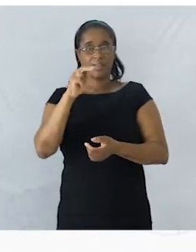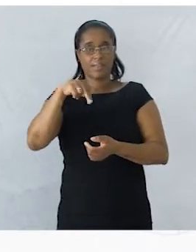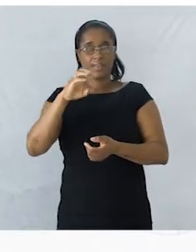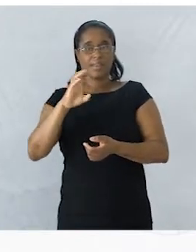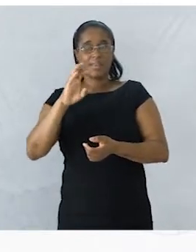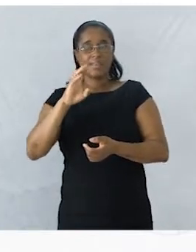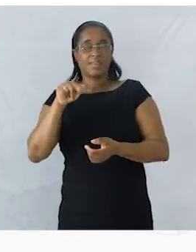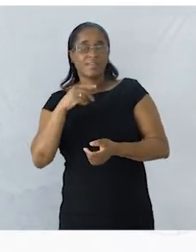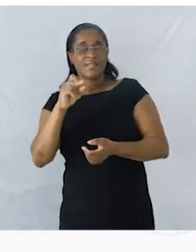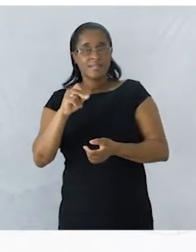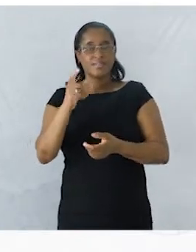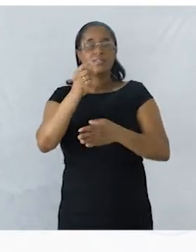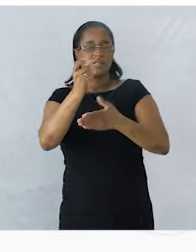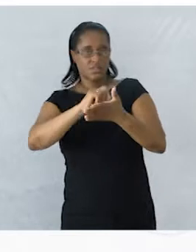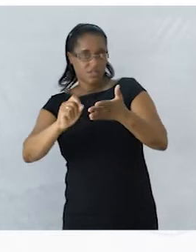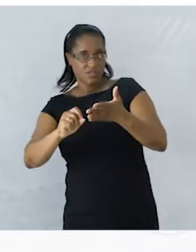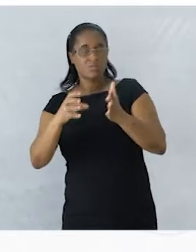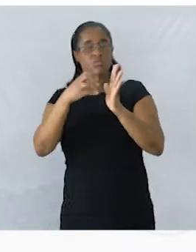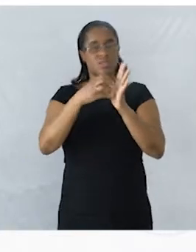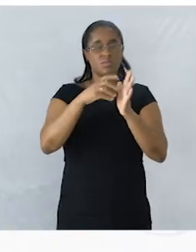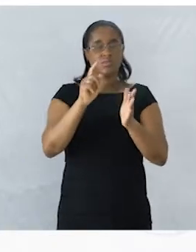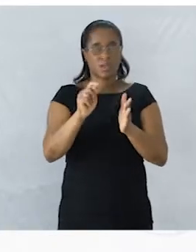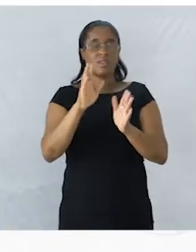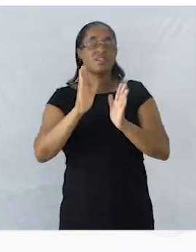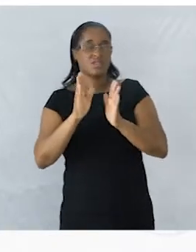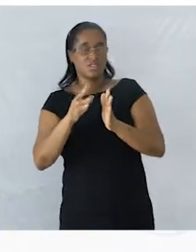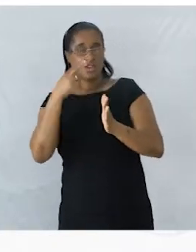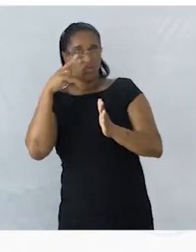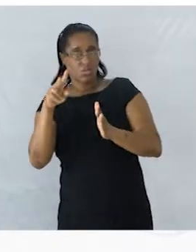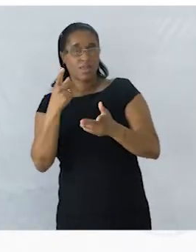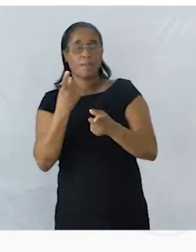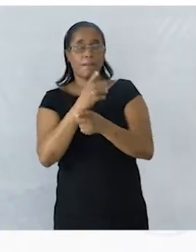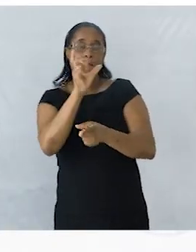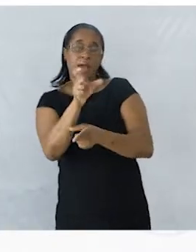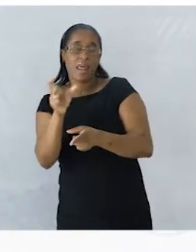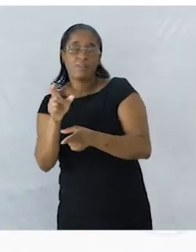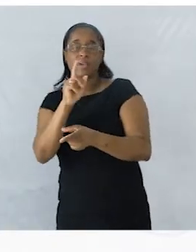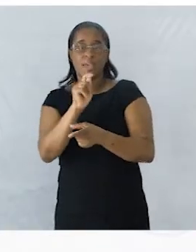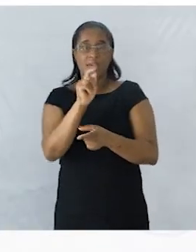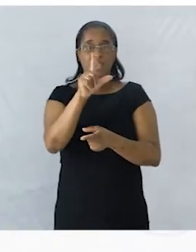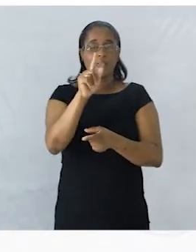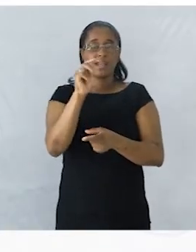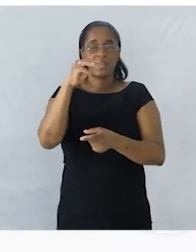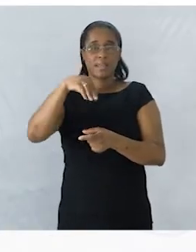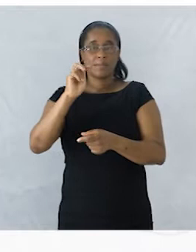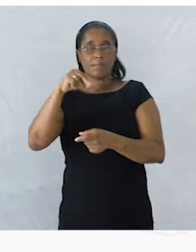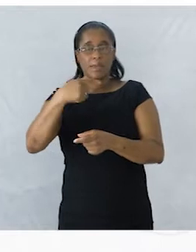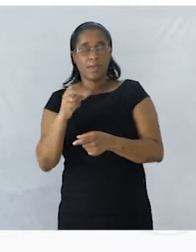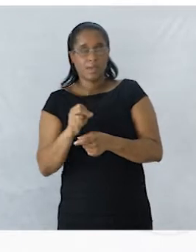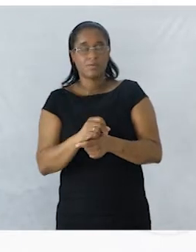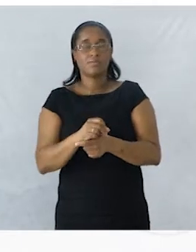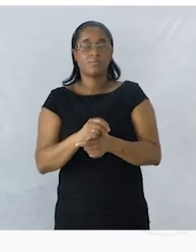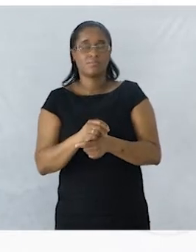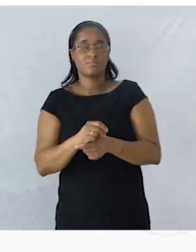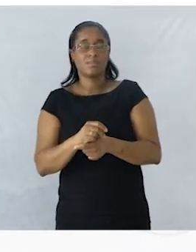expressa pelo símbolo E, que já vimos que vem de palavra elemento, é uma forma de escrever, ou o símbolo não pertence, que é um E